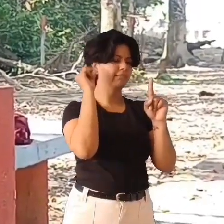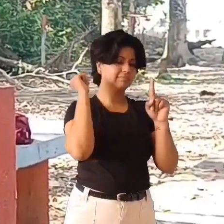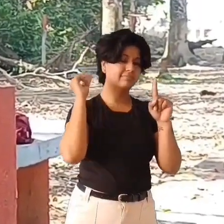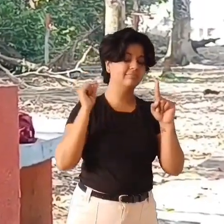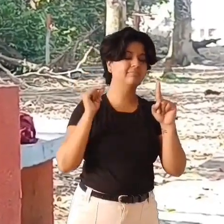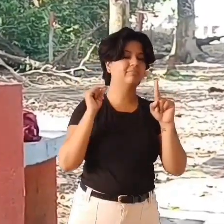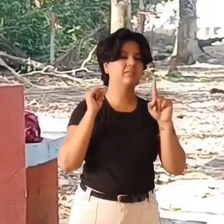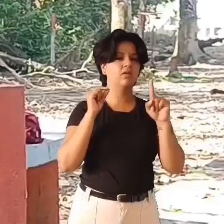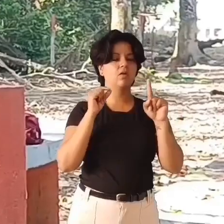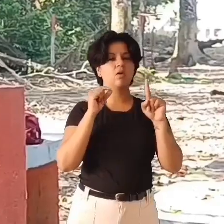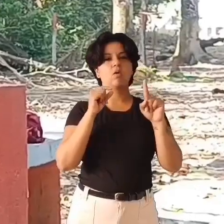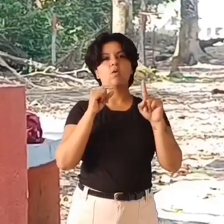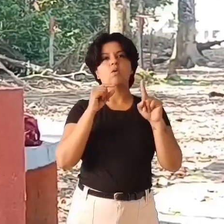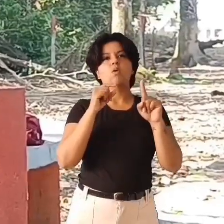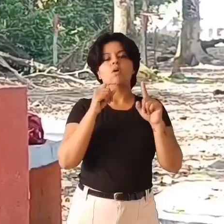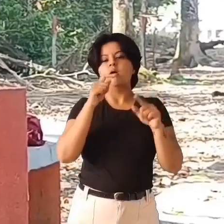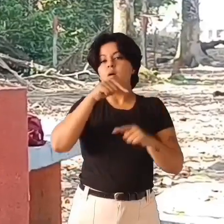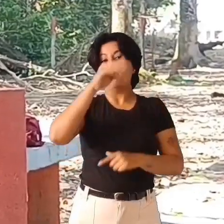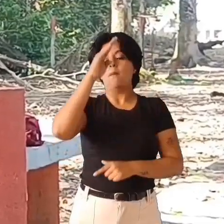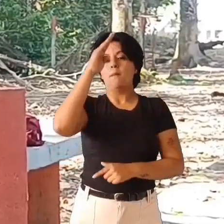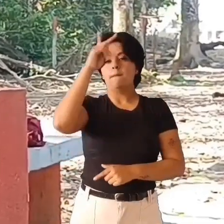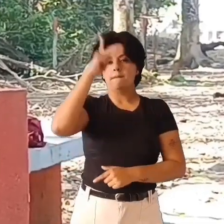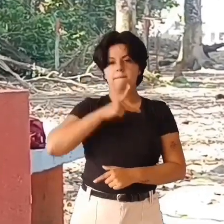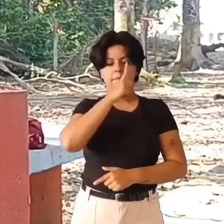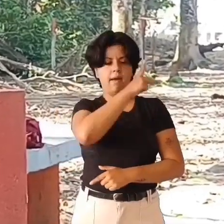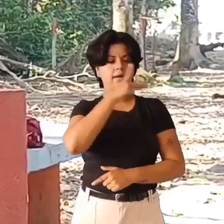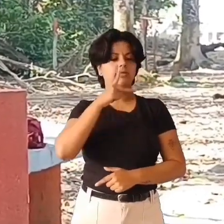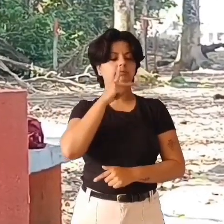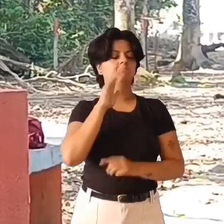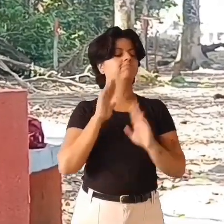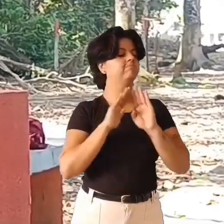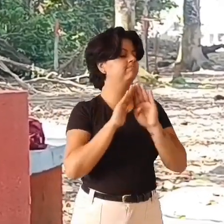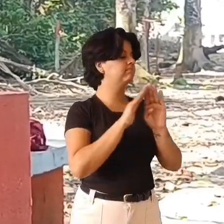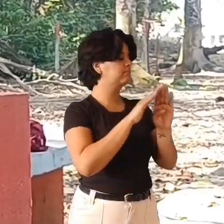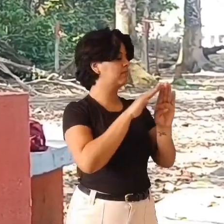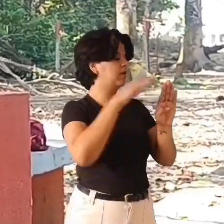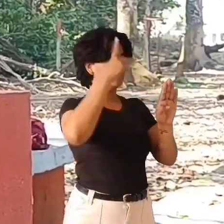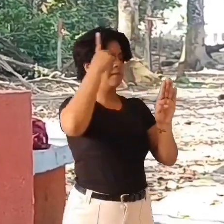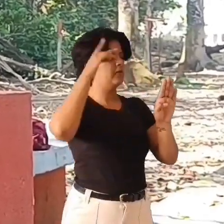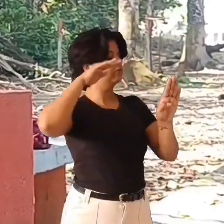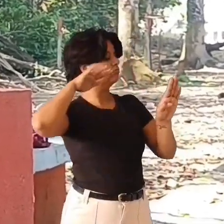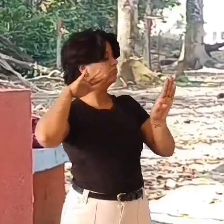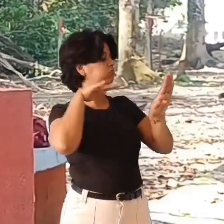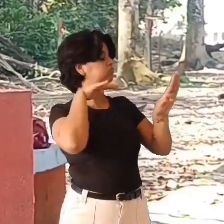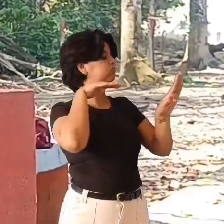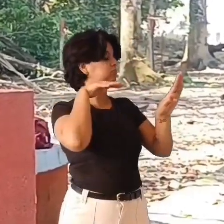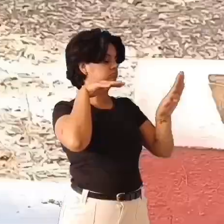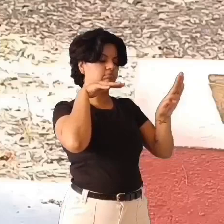época antiga, onde o padre rezava ainda de costas para o público e de frente para o altar mor.